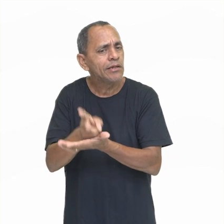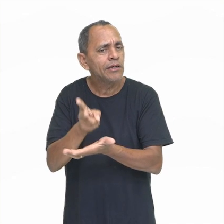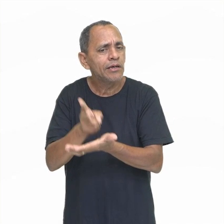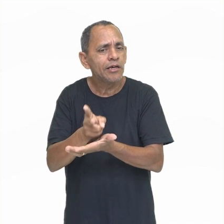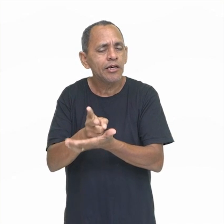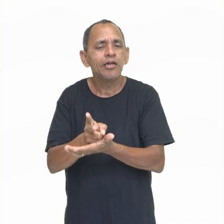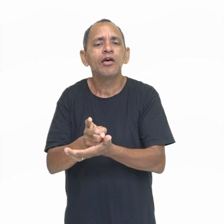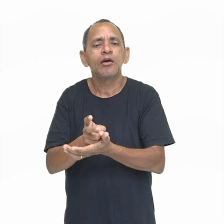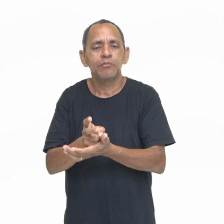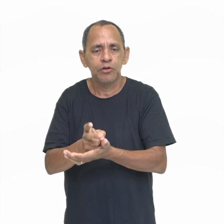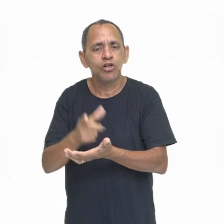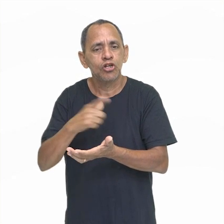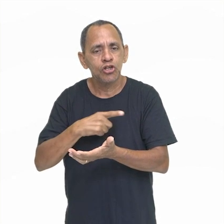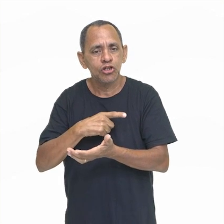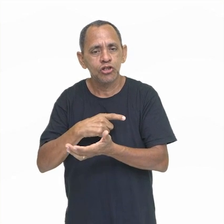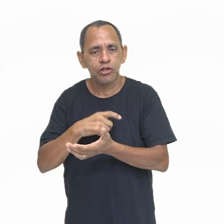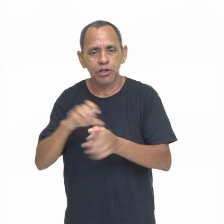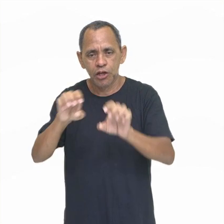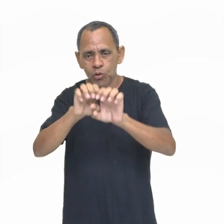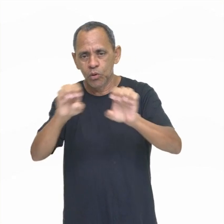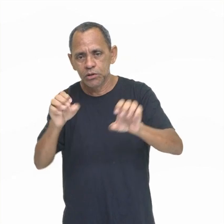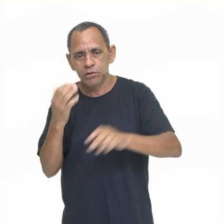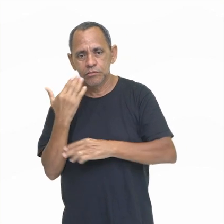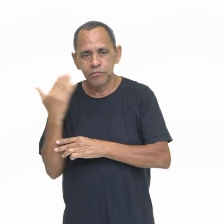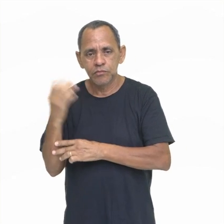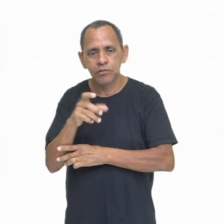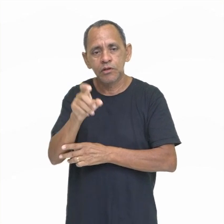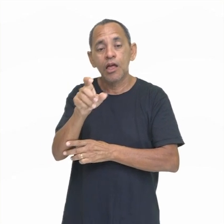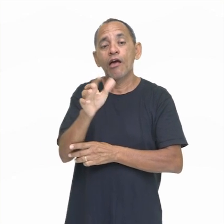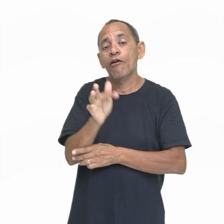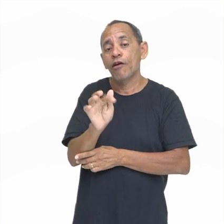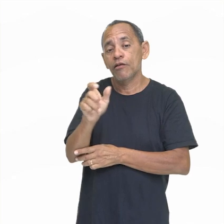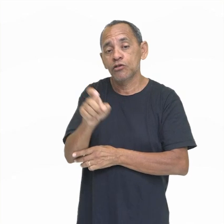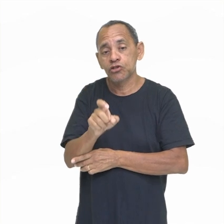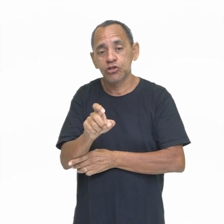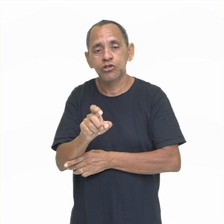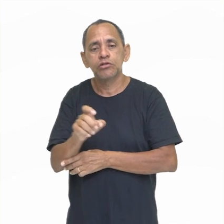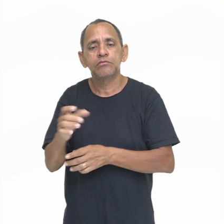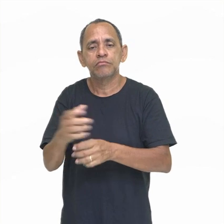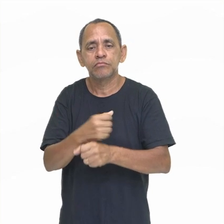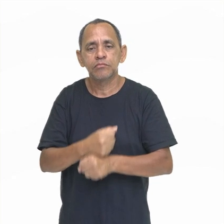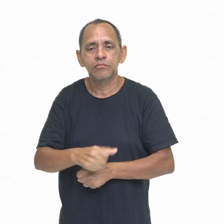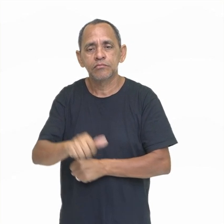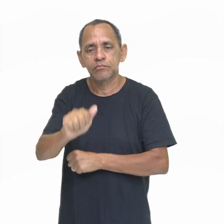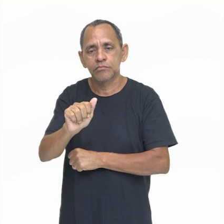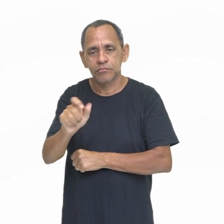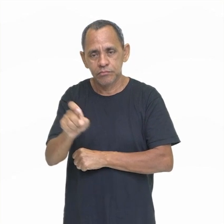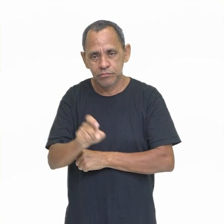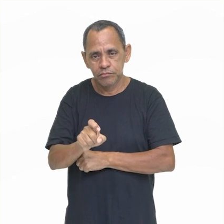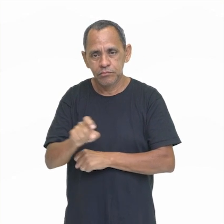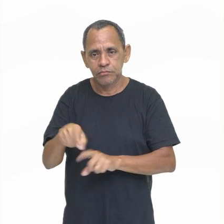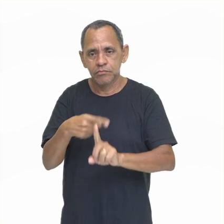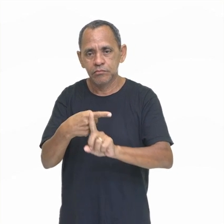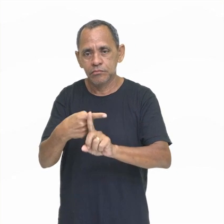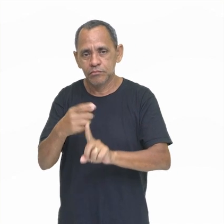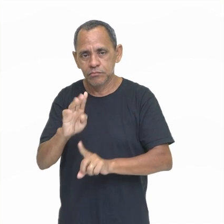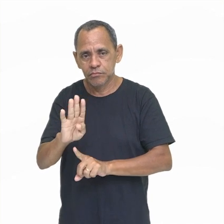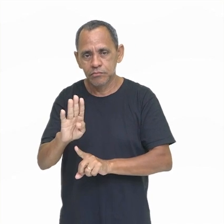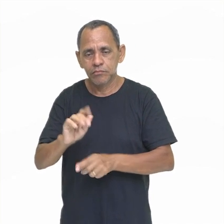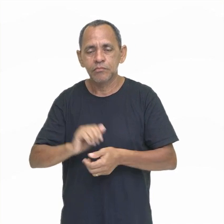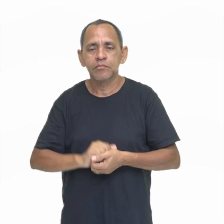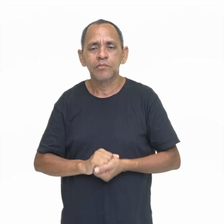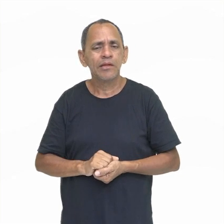né FX = Ax + B tá sempre nessa